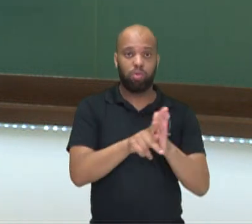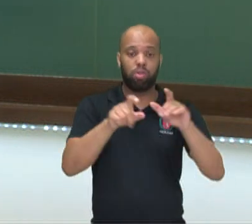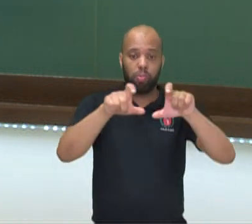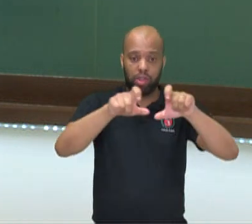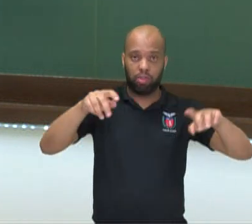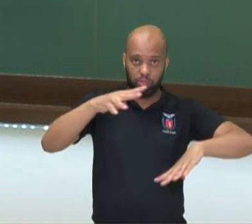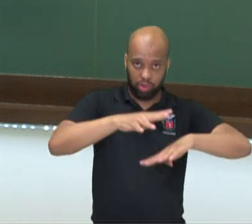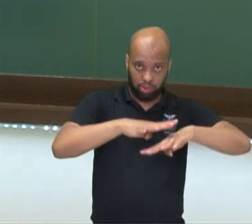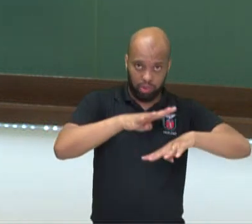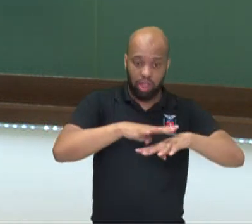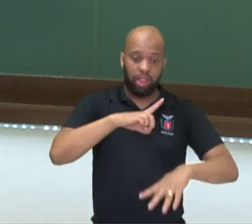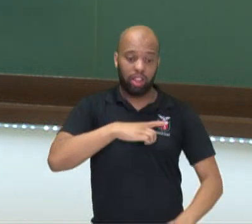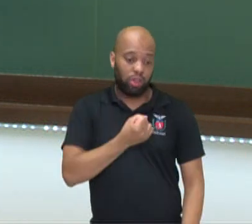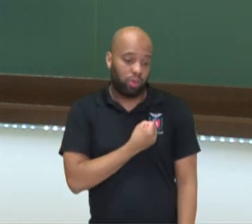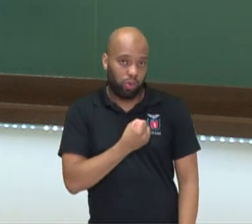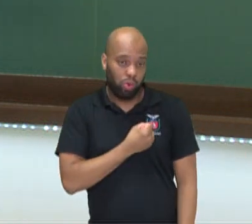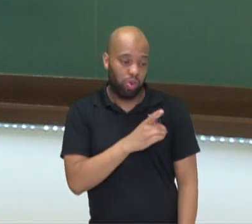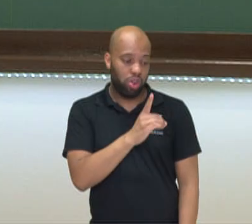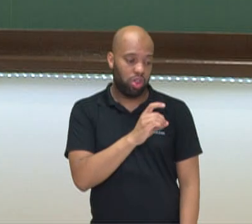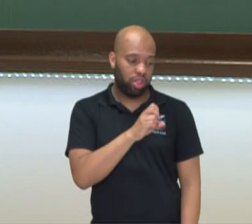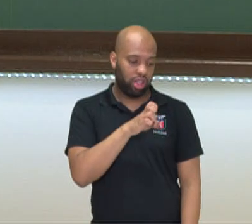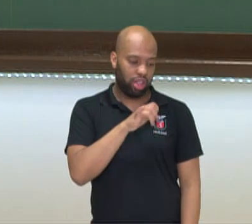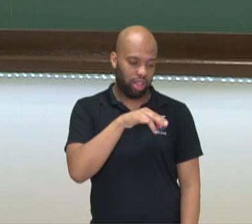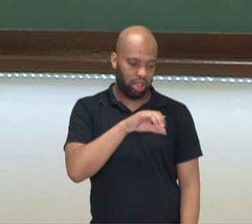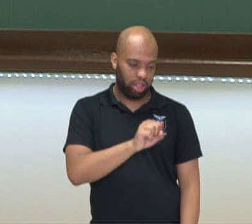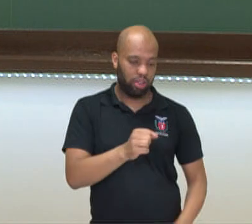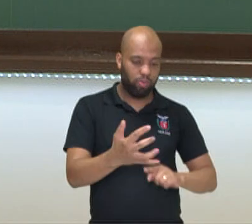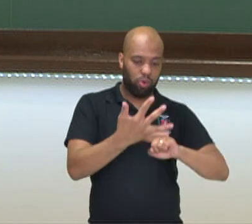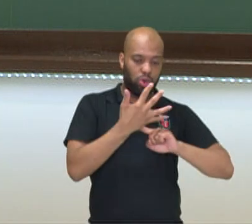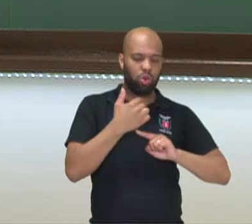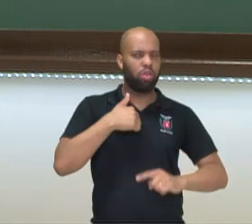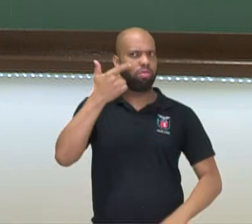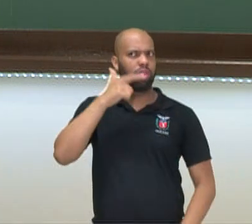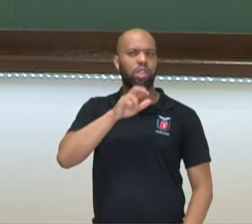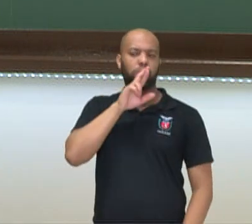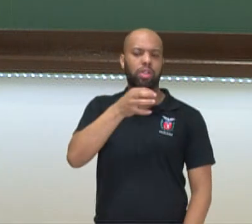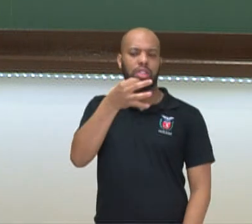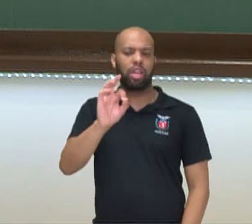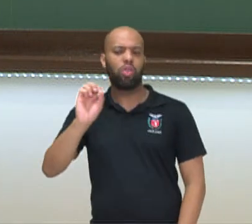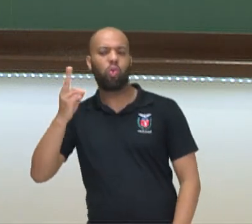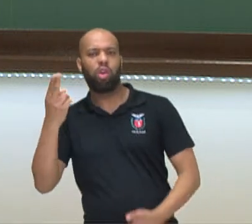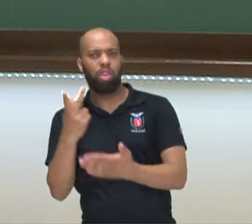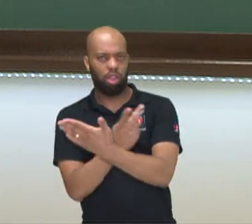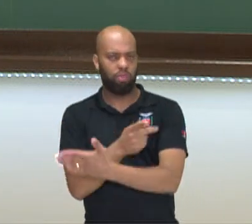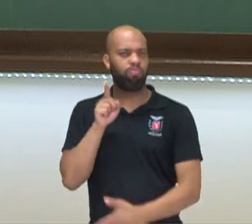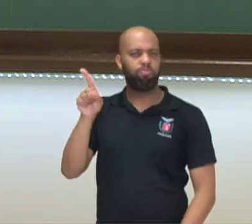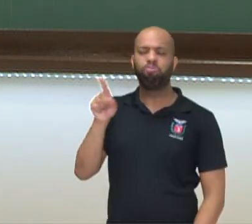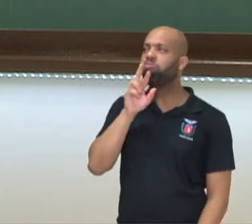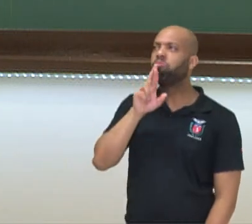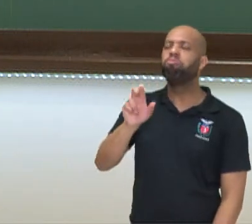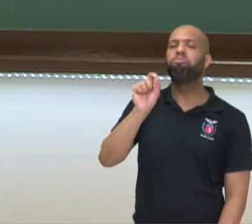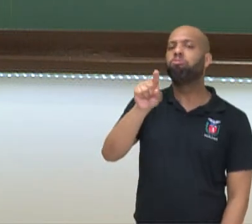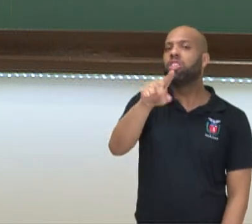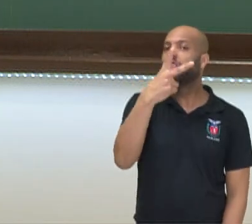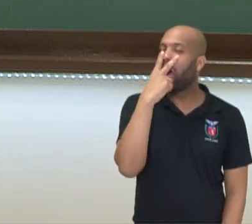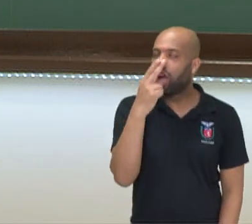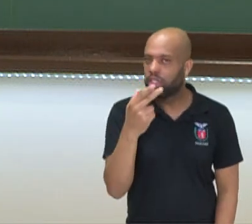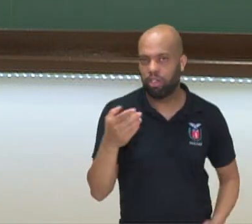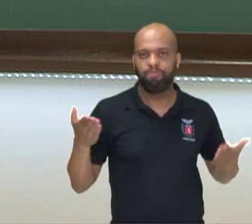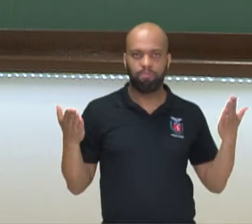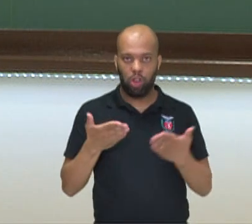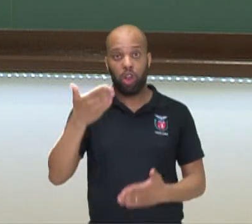algébrica com os números que o Denis nos dá, será que eu acertei ou será que eu errei? Será que o Denis está correto ou se ele está errado? Vamos